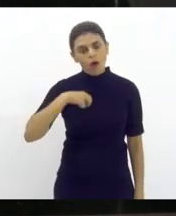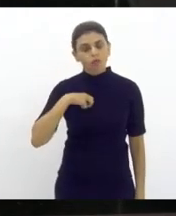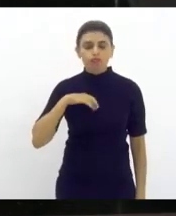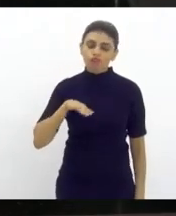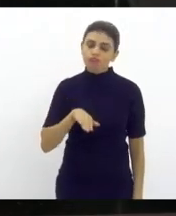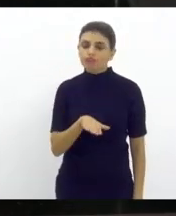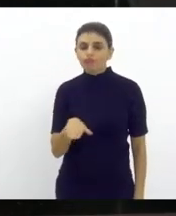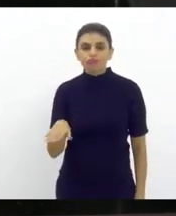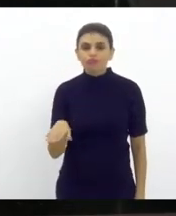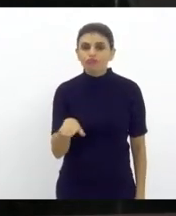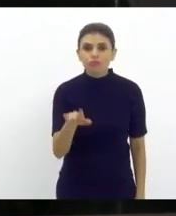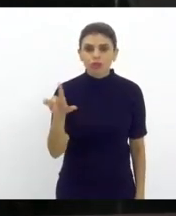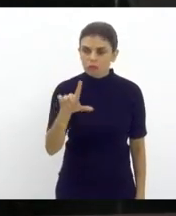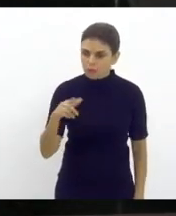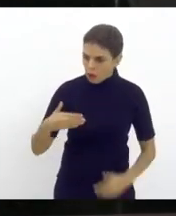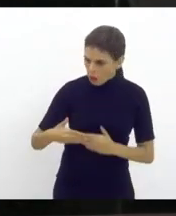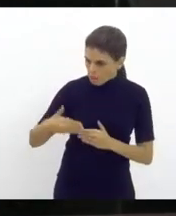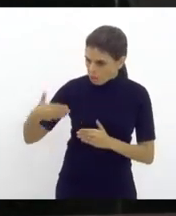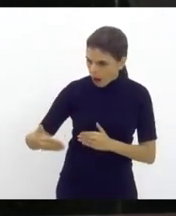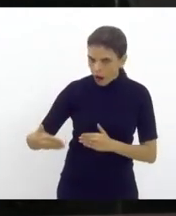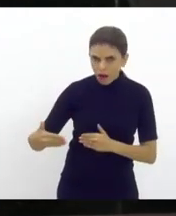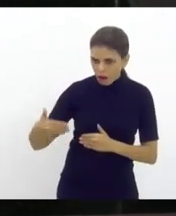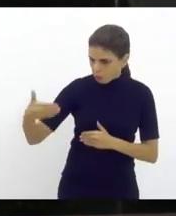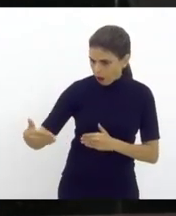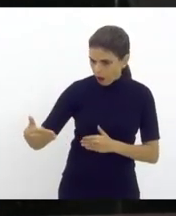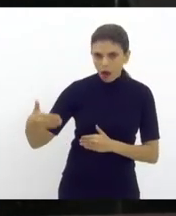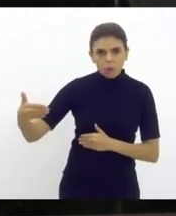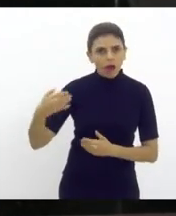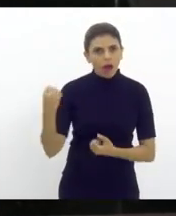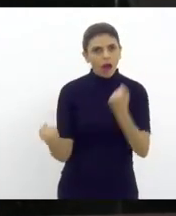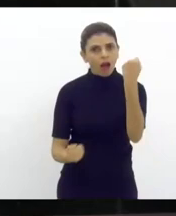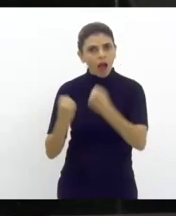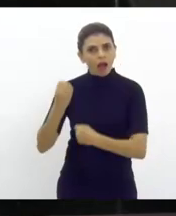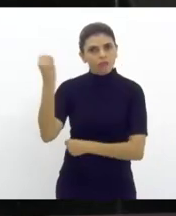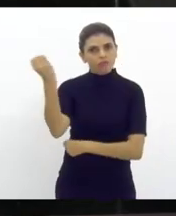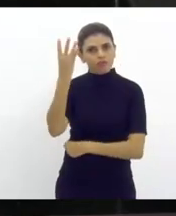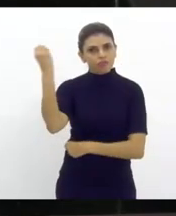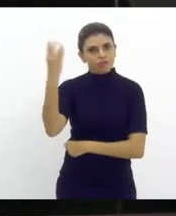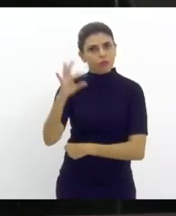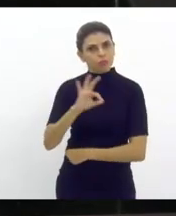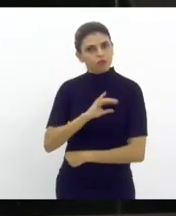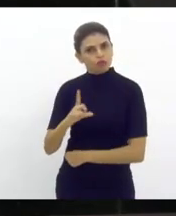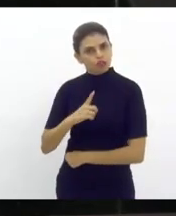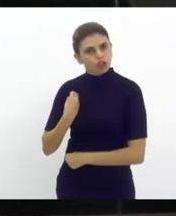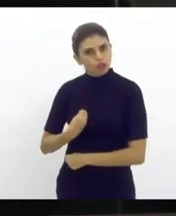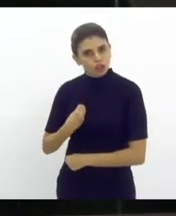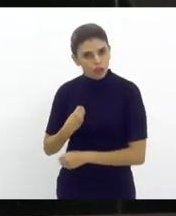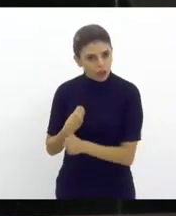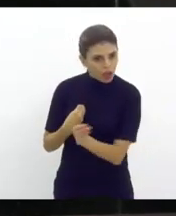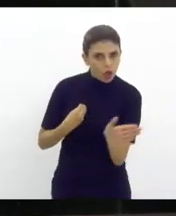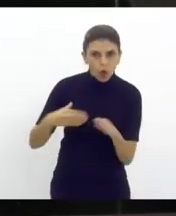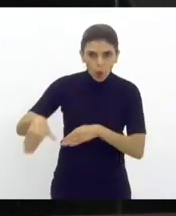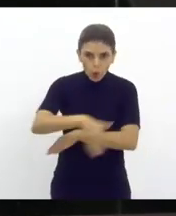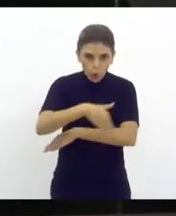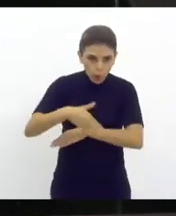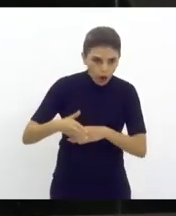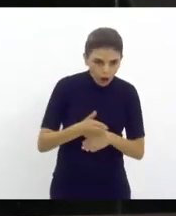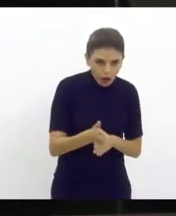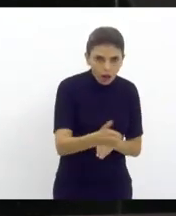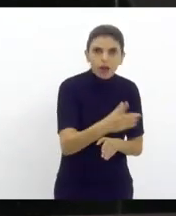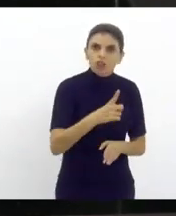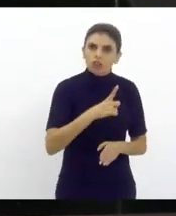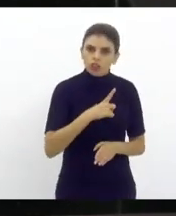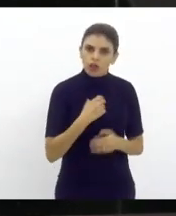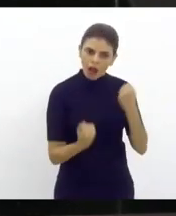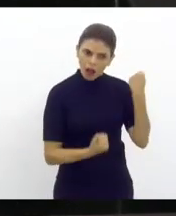Leblon ali a cada esquina tinha uma viatura parada e depois por dentro tinha cada esquina uma viatura